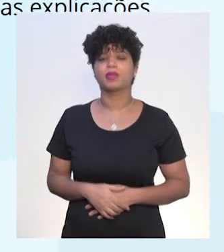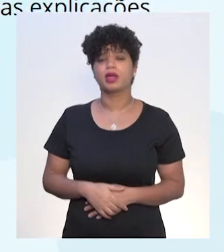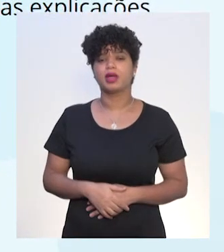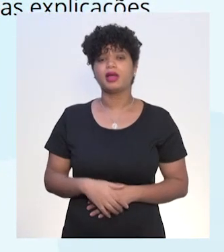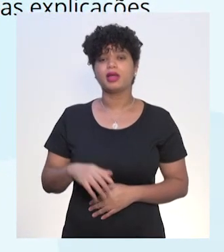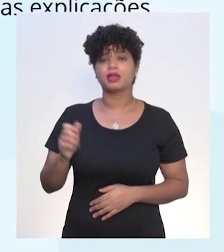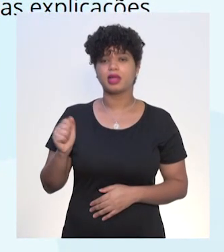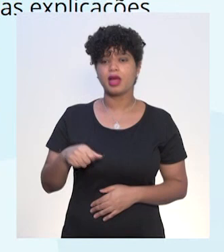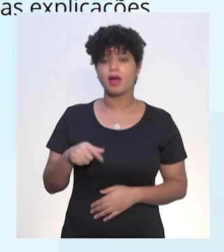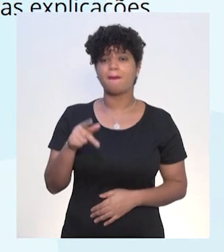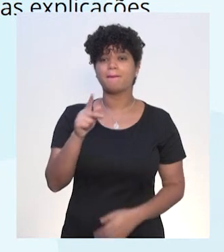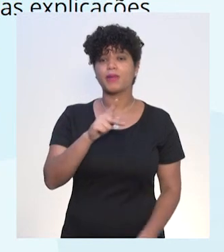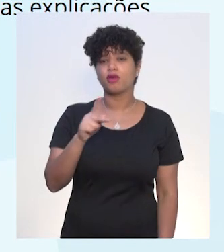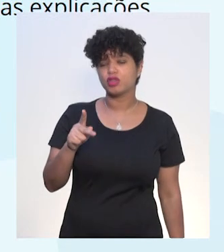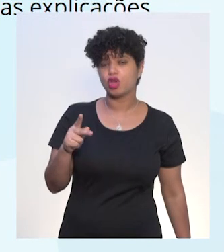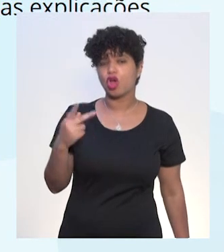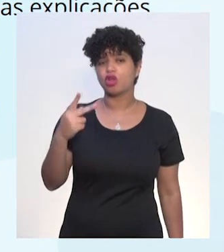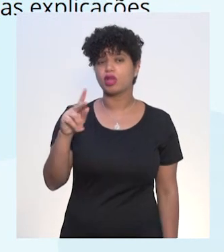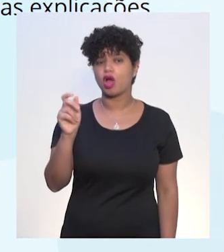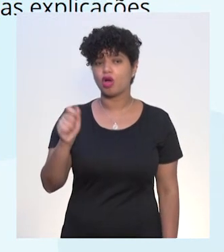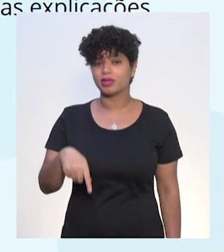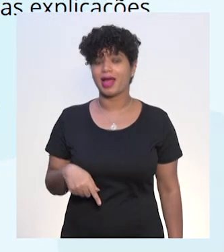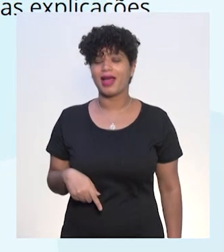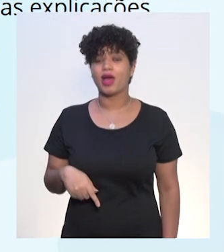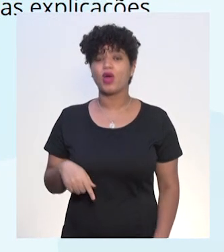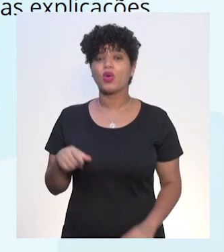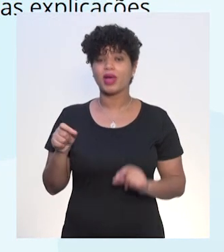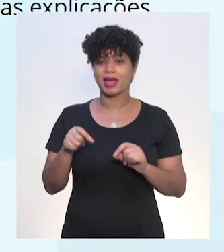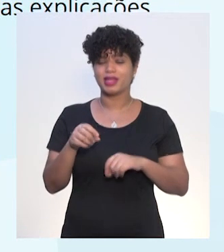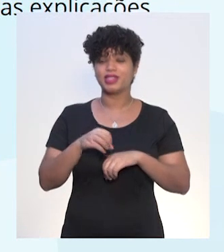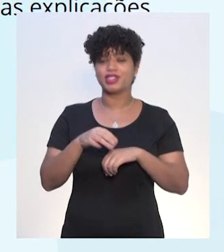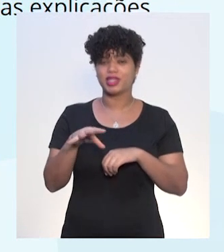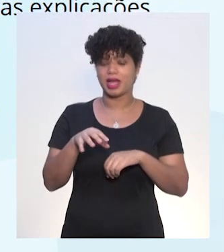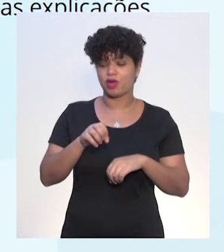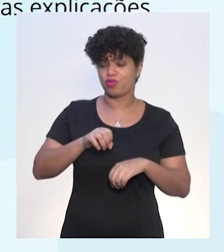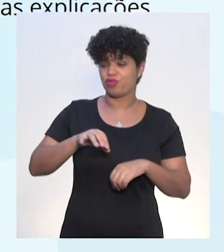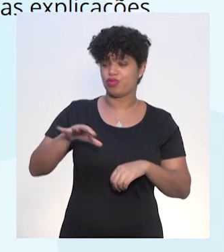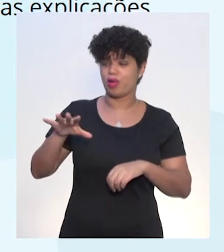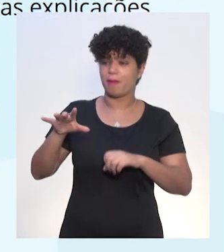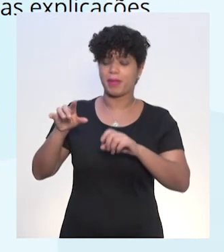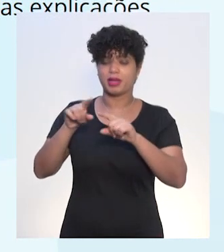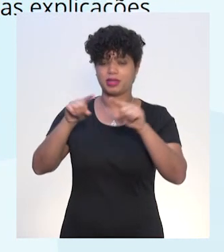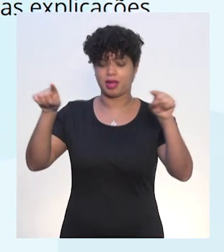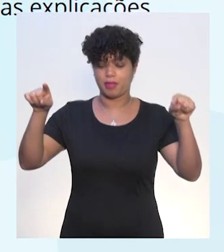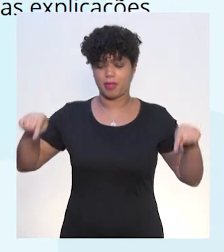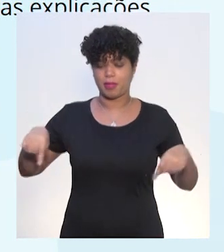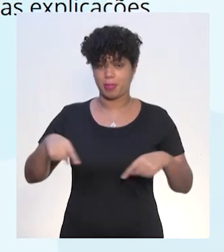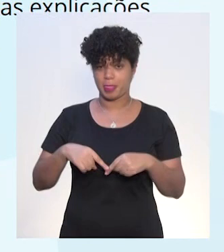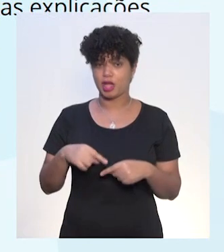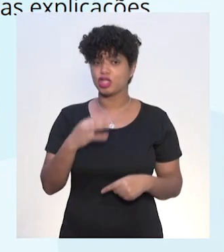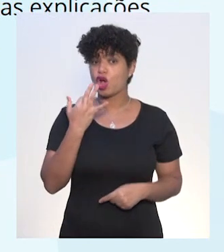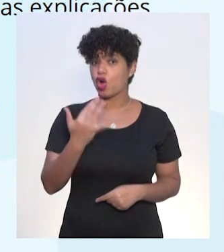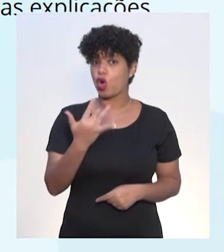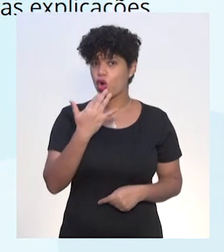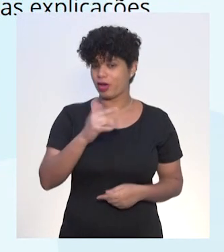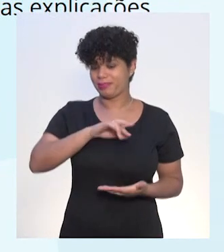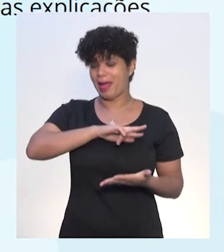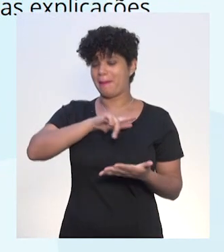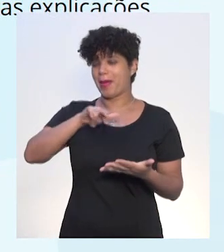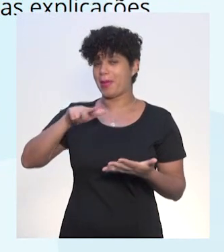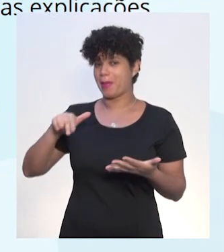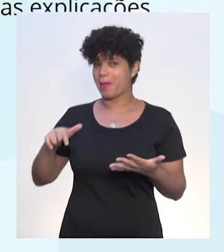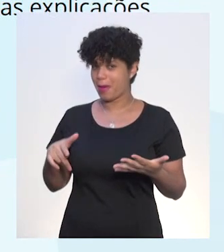professora aliás o seu professor e professora vai espalhar pela sala tarjetas de cores diferentes